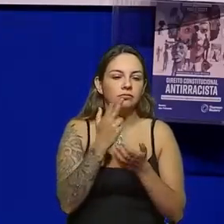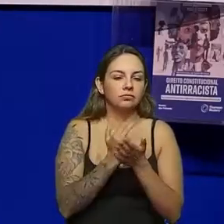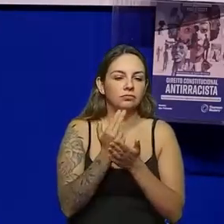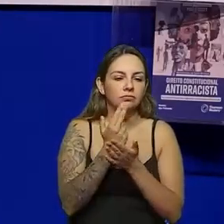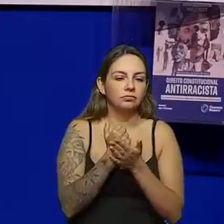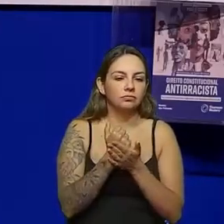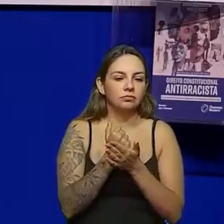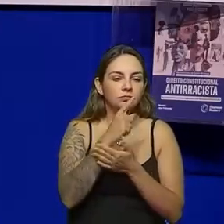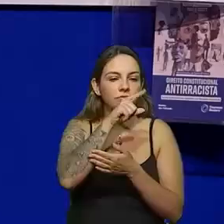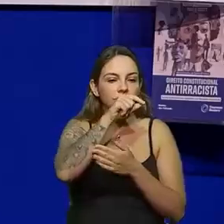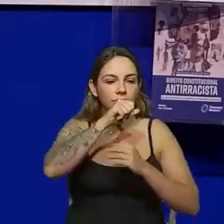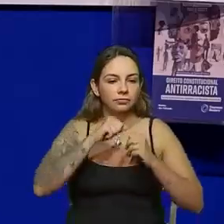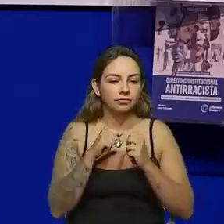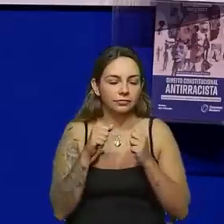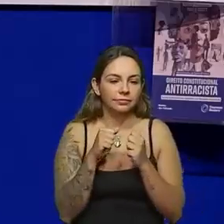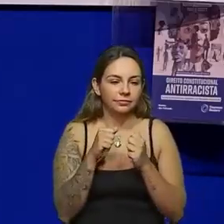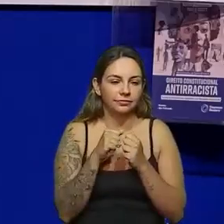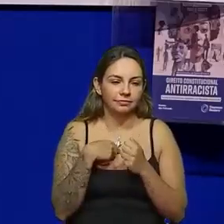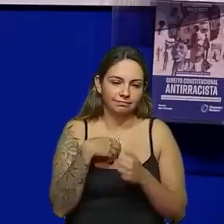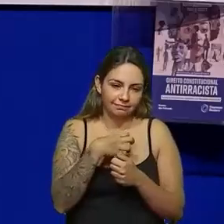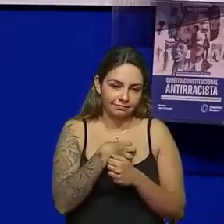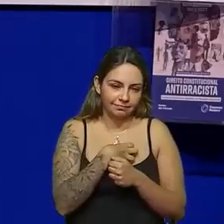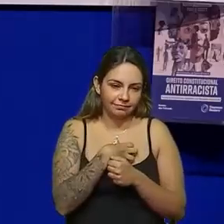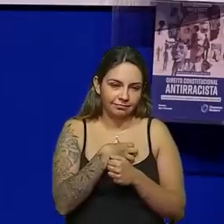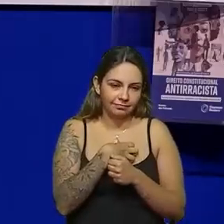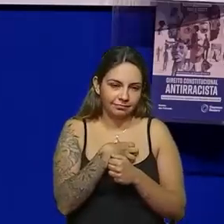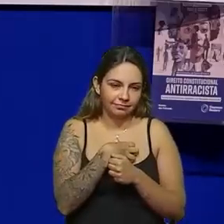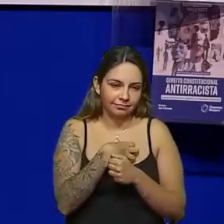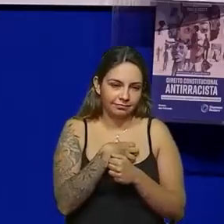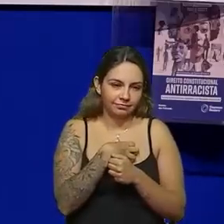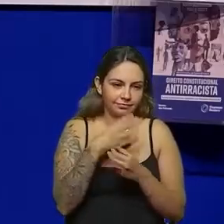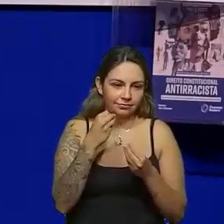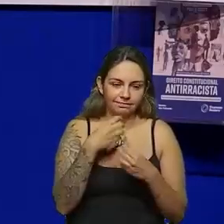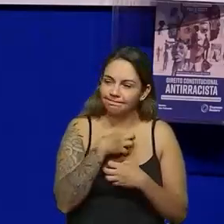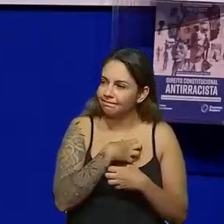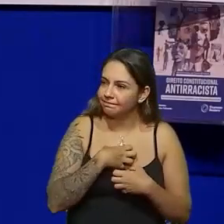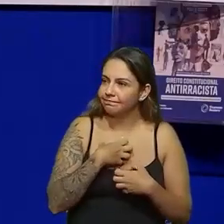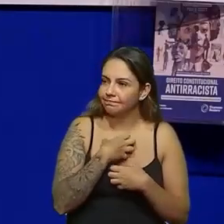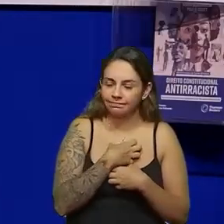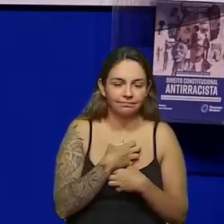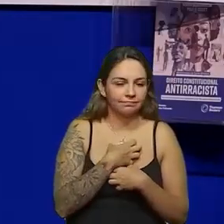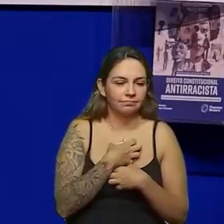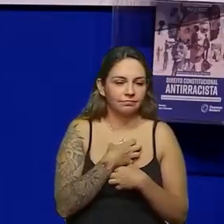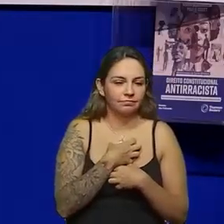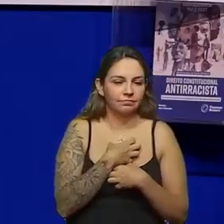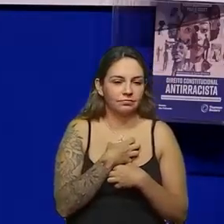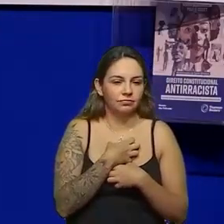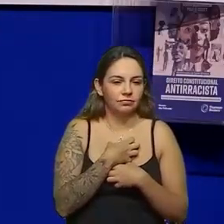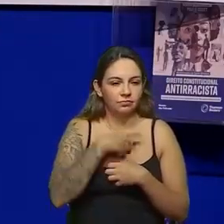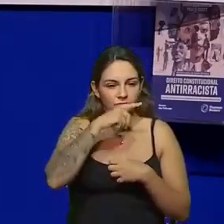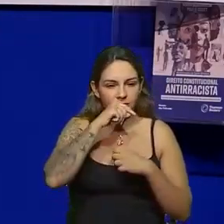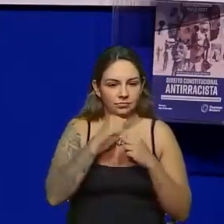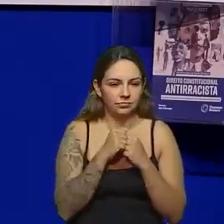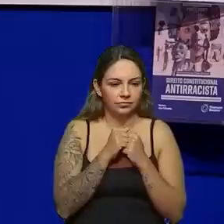meu que é de uma galinha. Eu estava muito sentimental, muito, muito sentimental. E essa galinha, um desenho